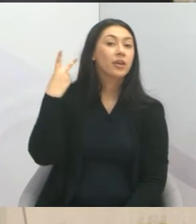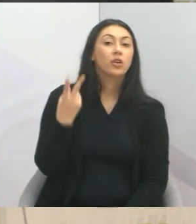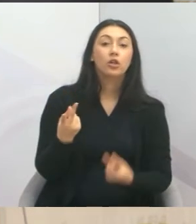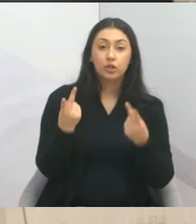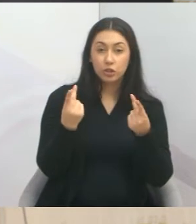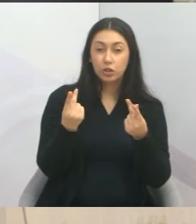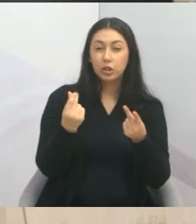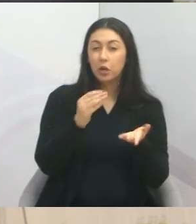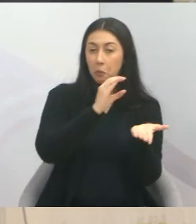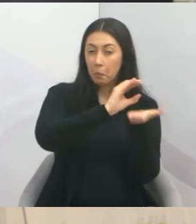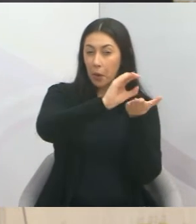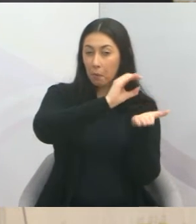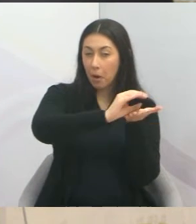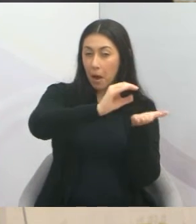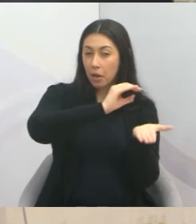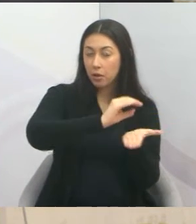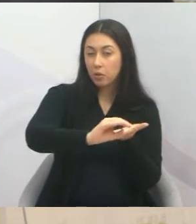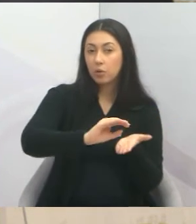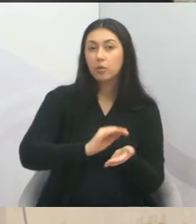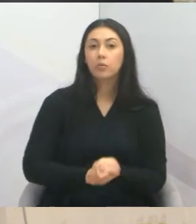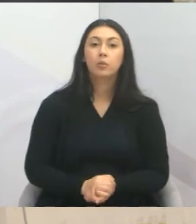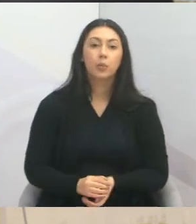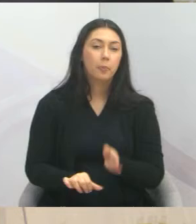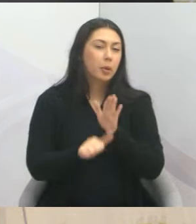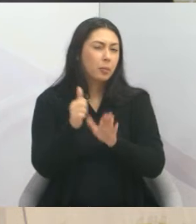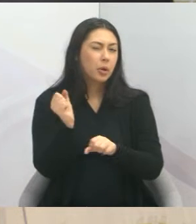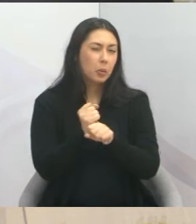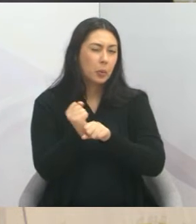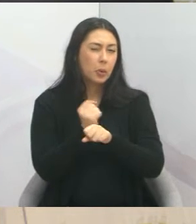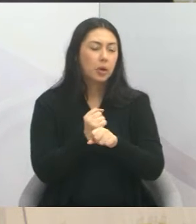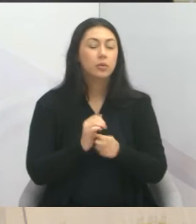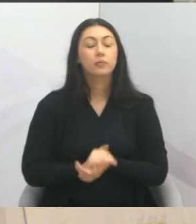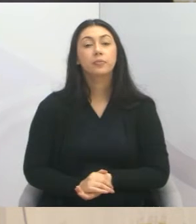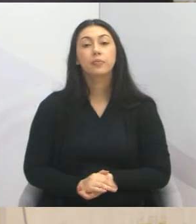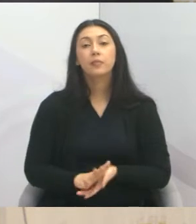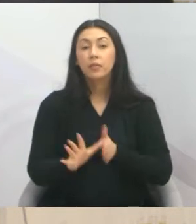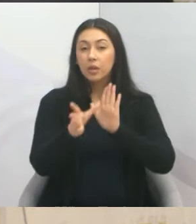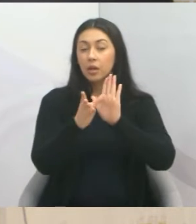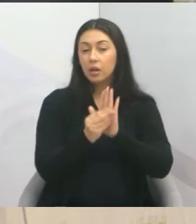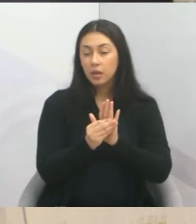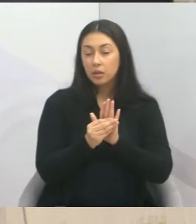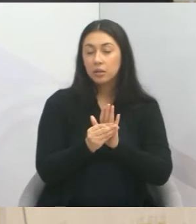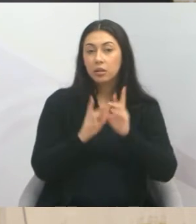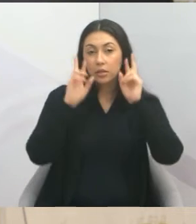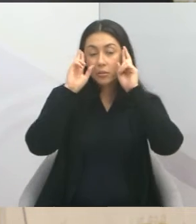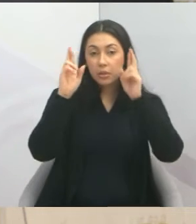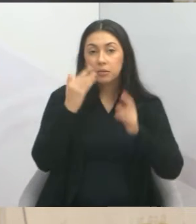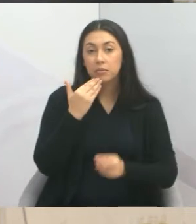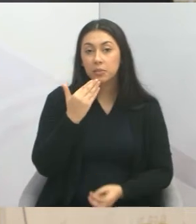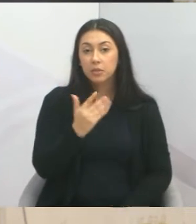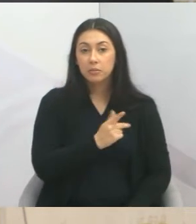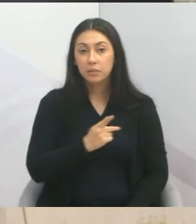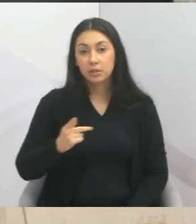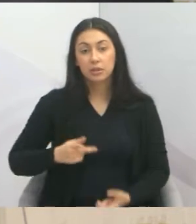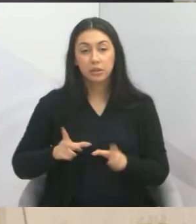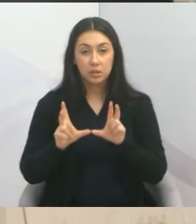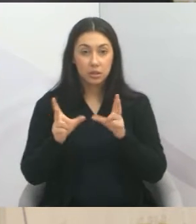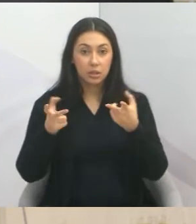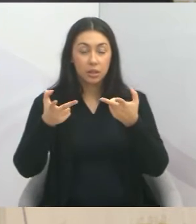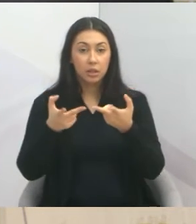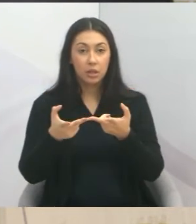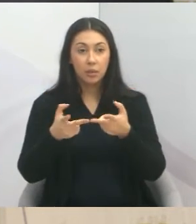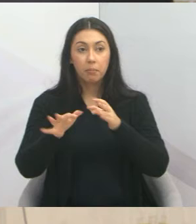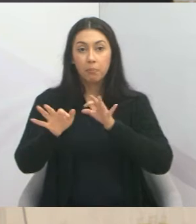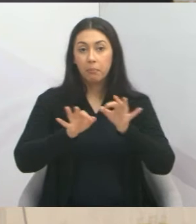parte da emenda impositiva para o primeiro ano de funcionamento feito é seis dias a respeitosamente e queremos apresenta essa casa